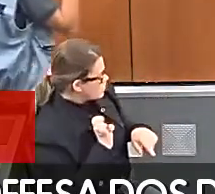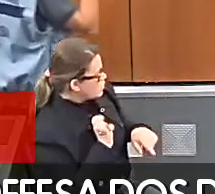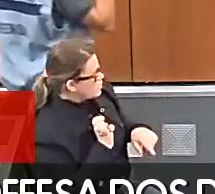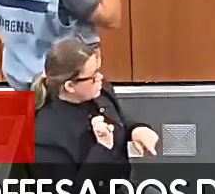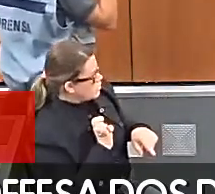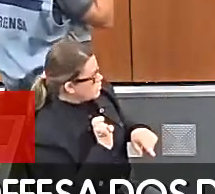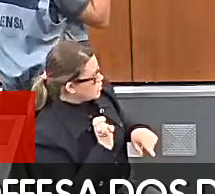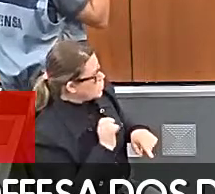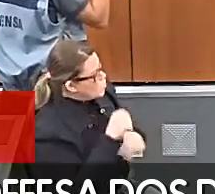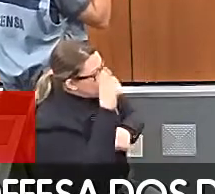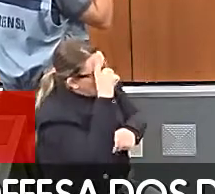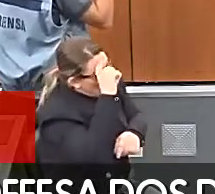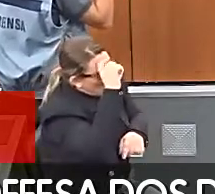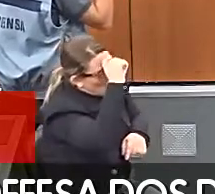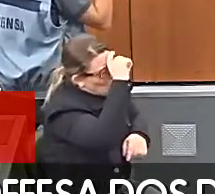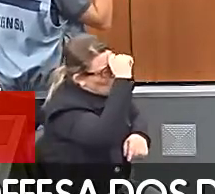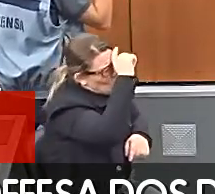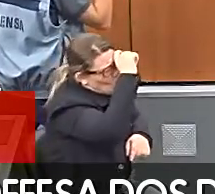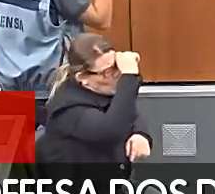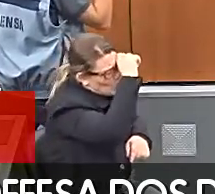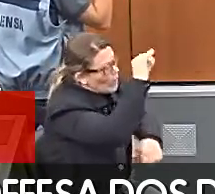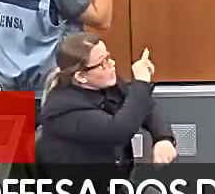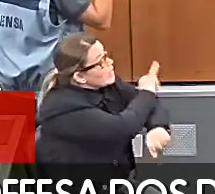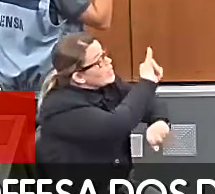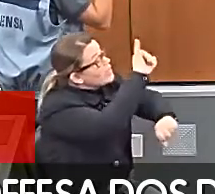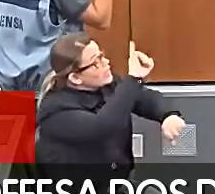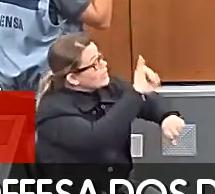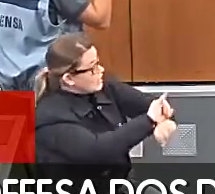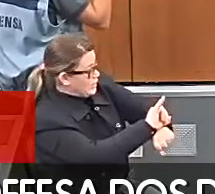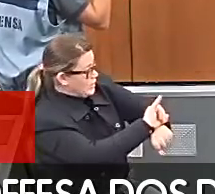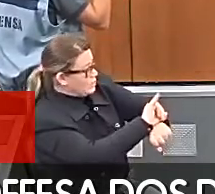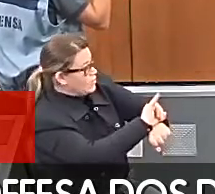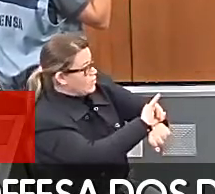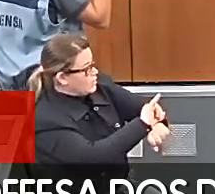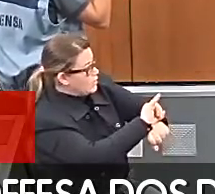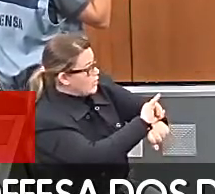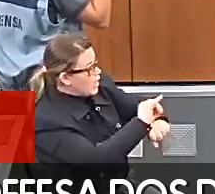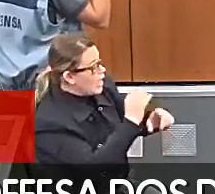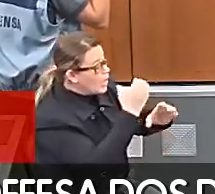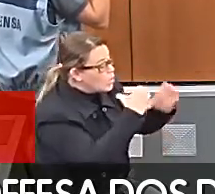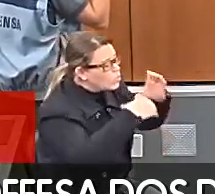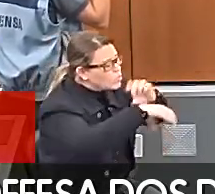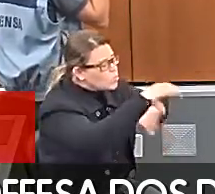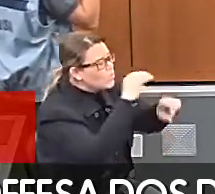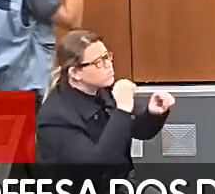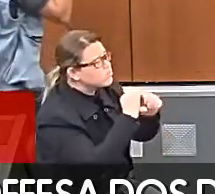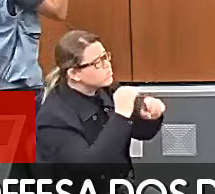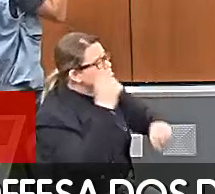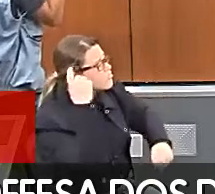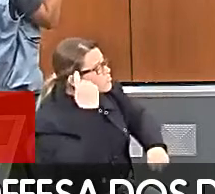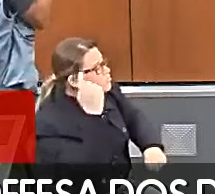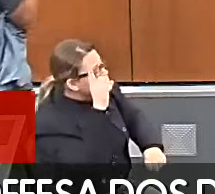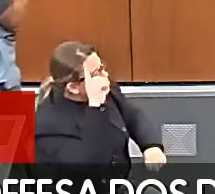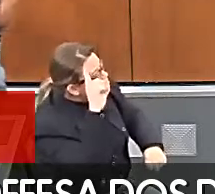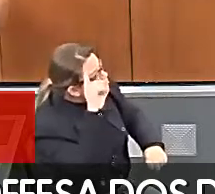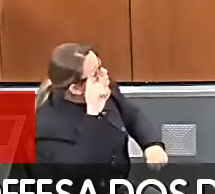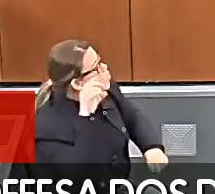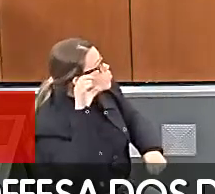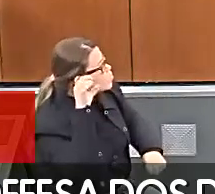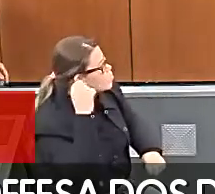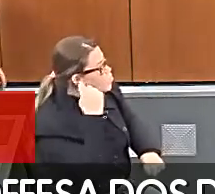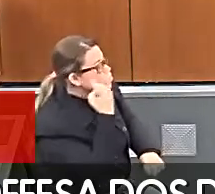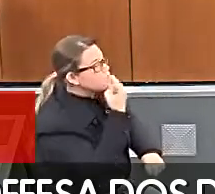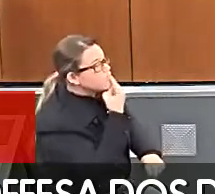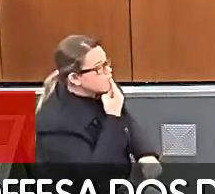como dificuldade em Itabira com relação à convivência diária das pessoas com deficiência auditiva?